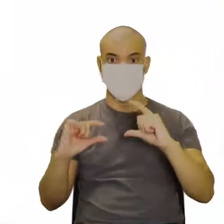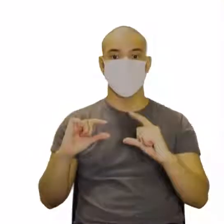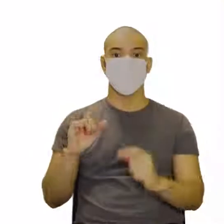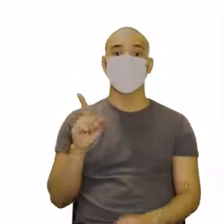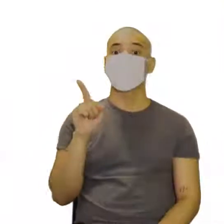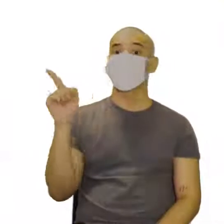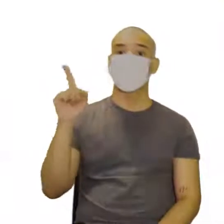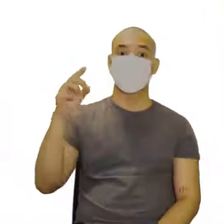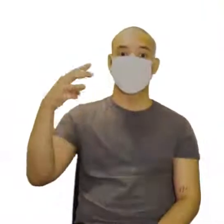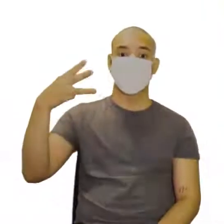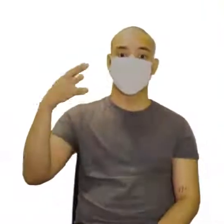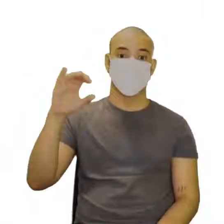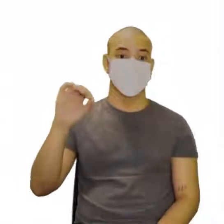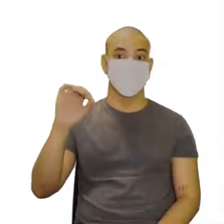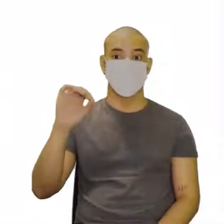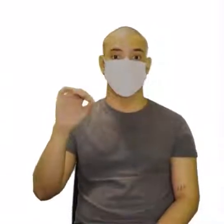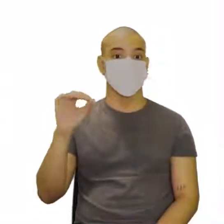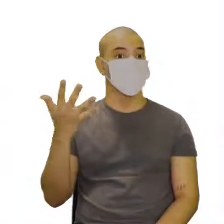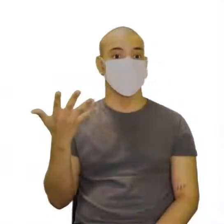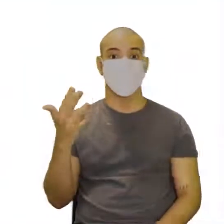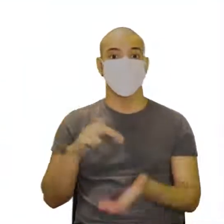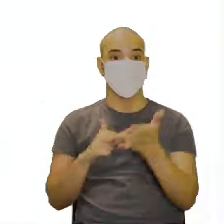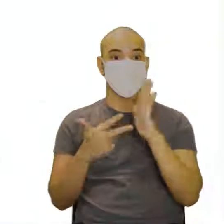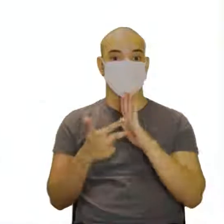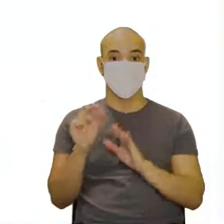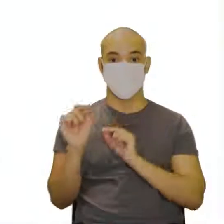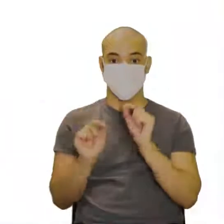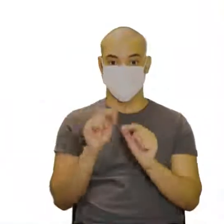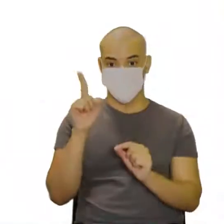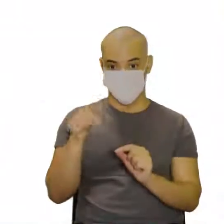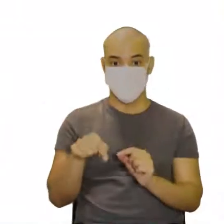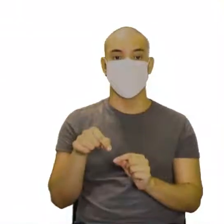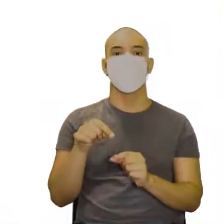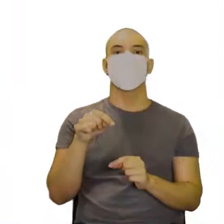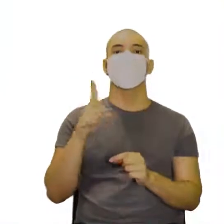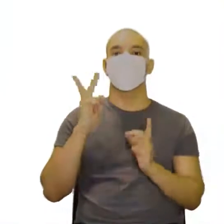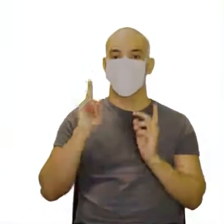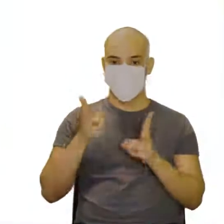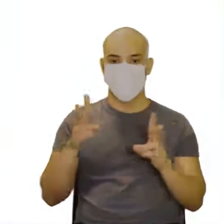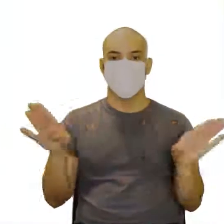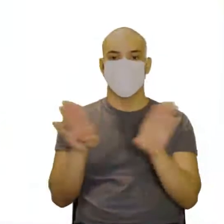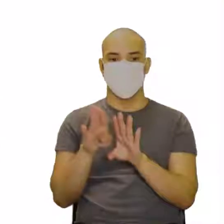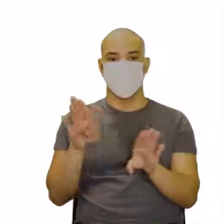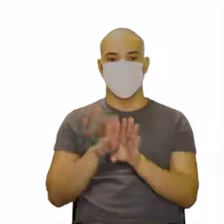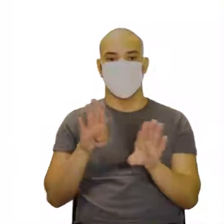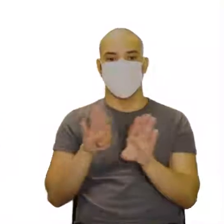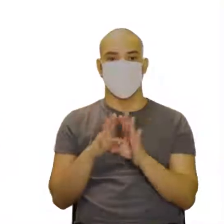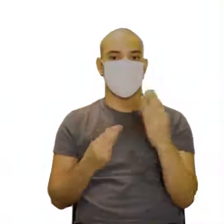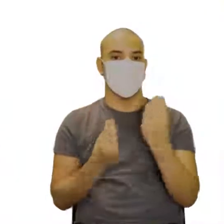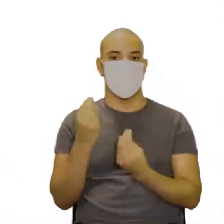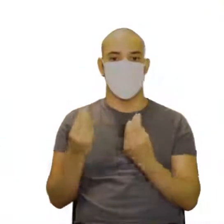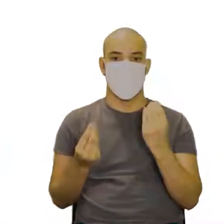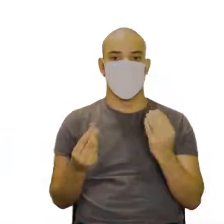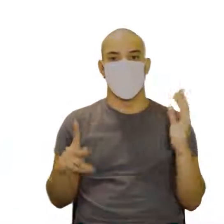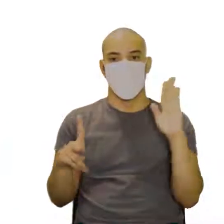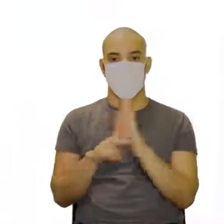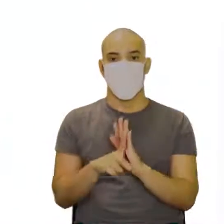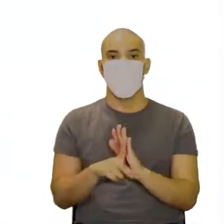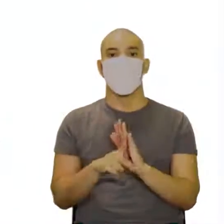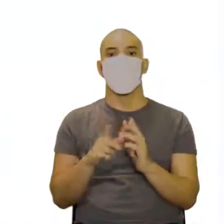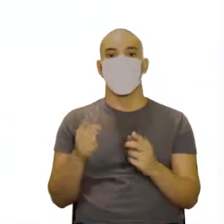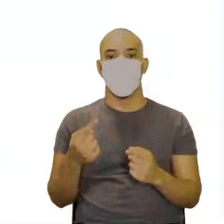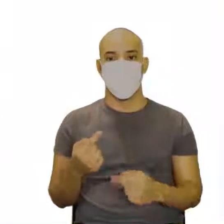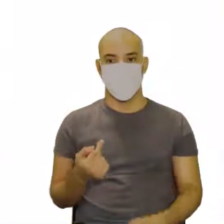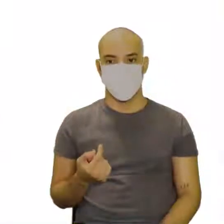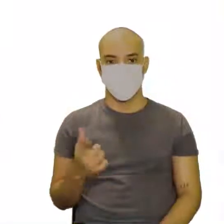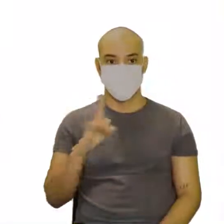é o nosso Epsilon zero. O Epsilon zero é uma constante, e nesse caso é uma constante de